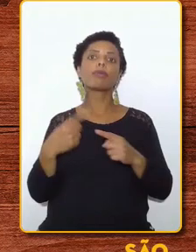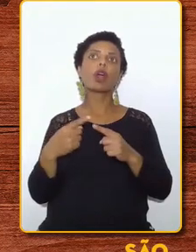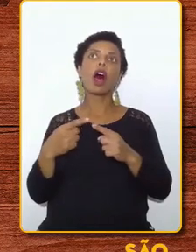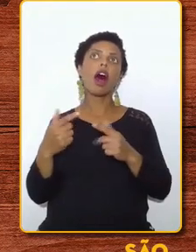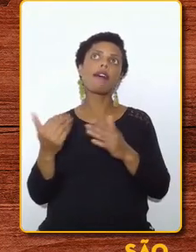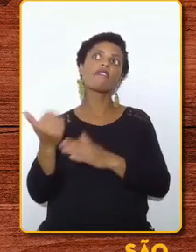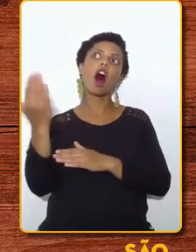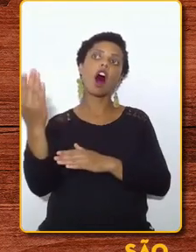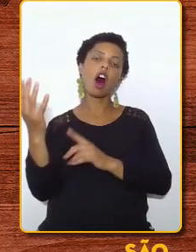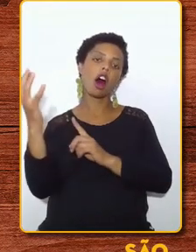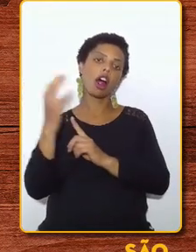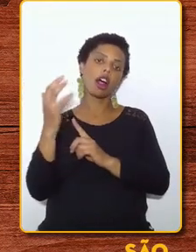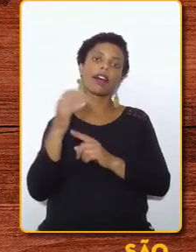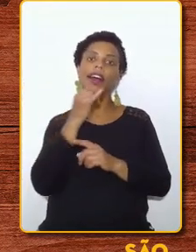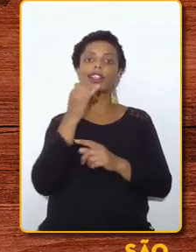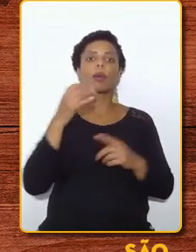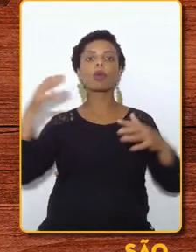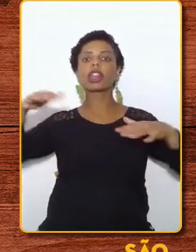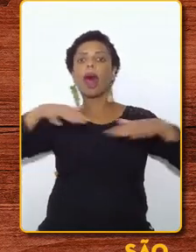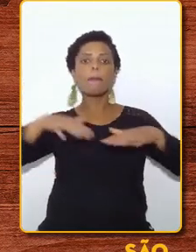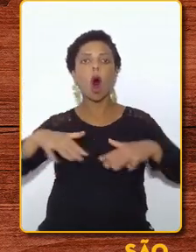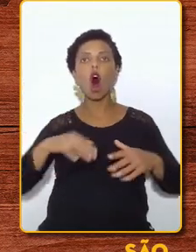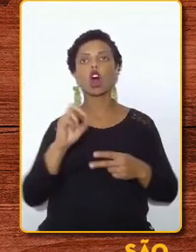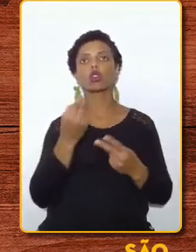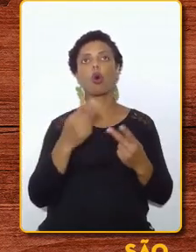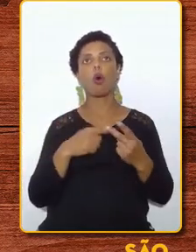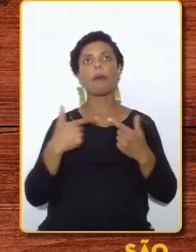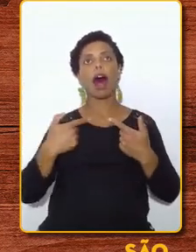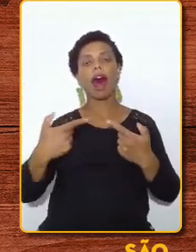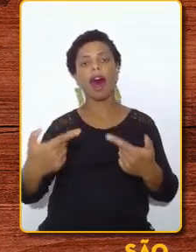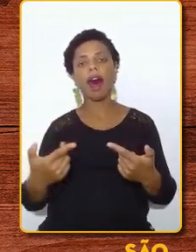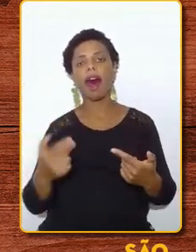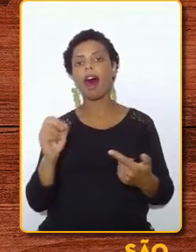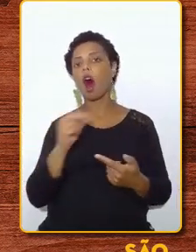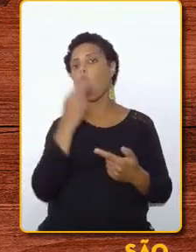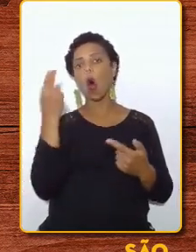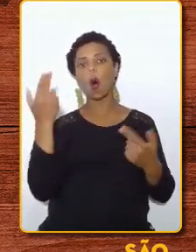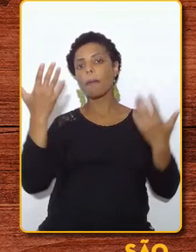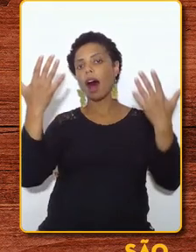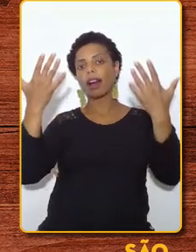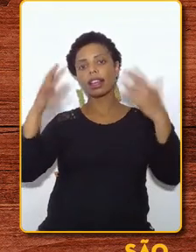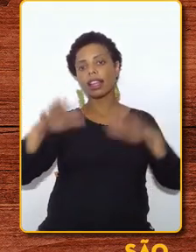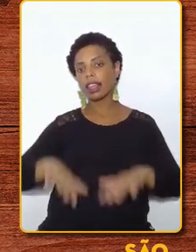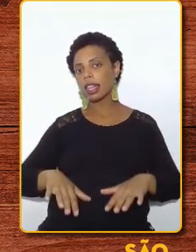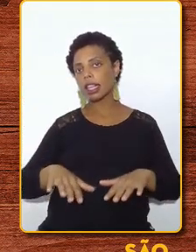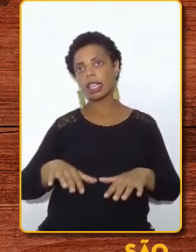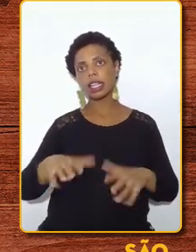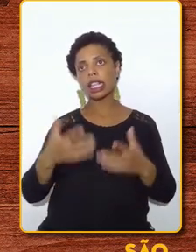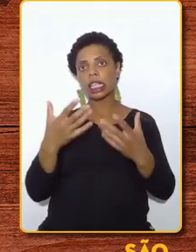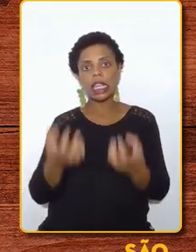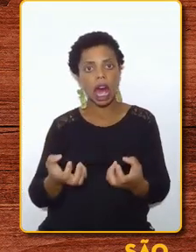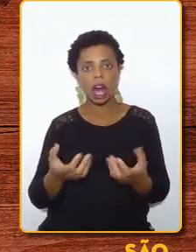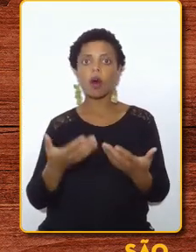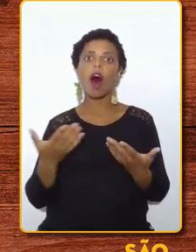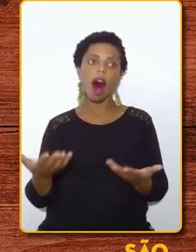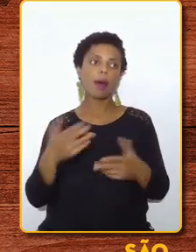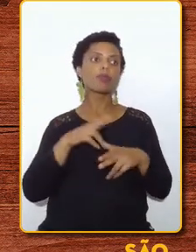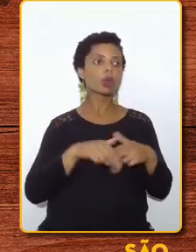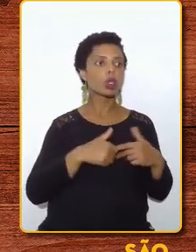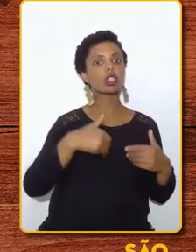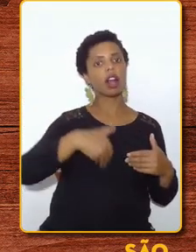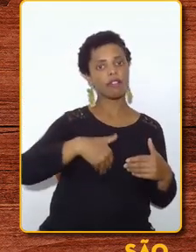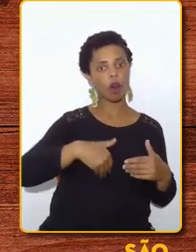tinha um terremoto, tinha uma guerra, ou tinha, sei lá, uma crise de seca, e isso era um fator gerador de fome. E o